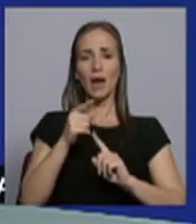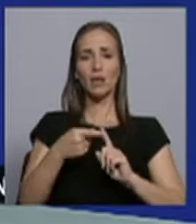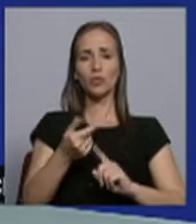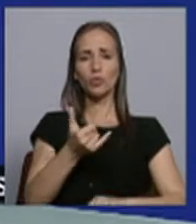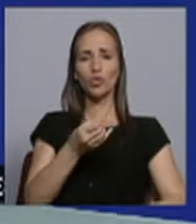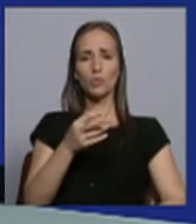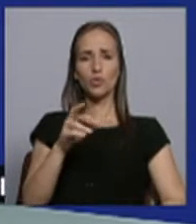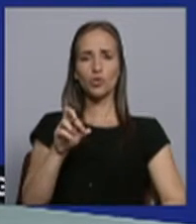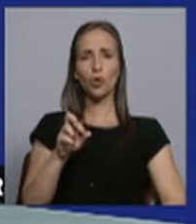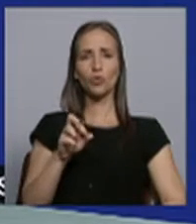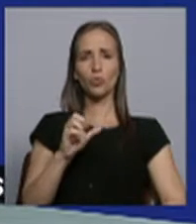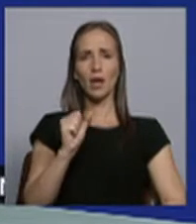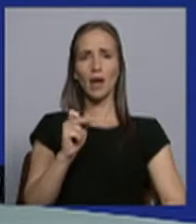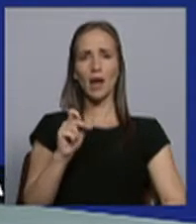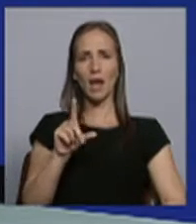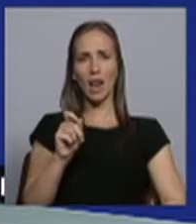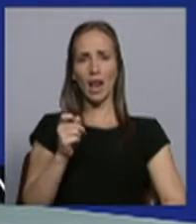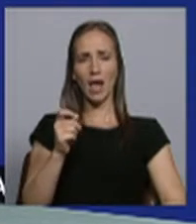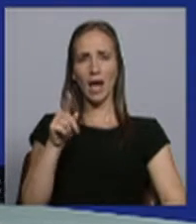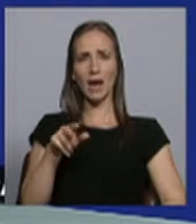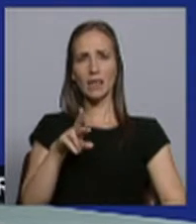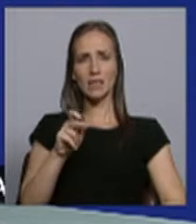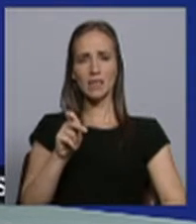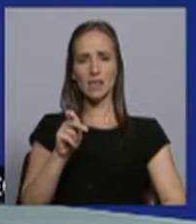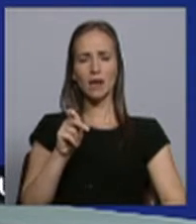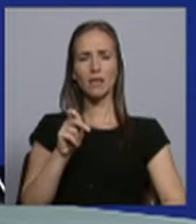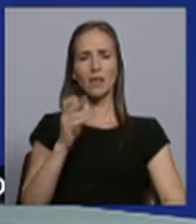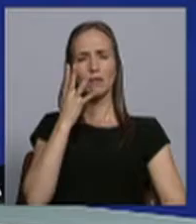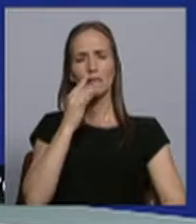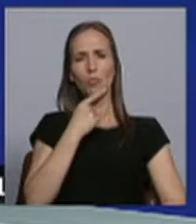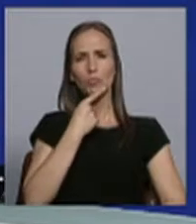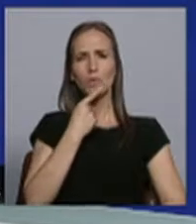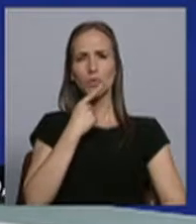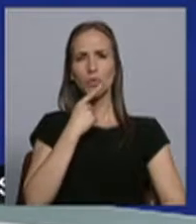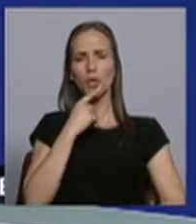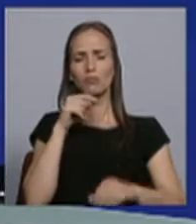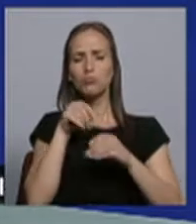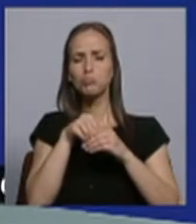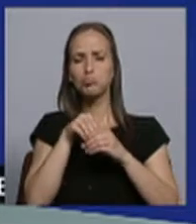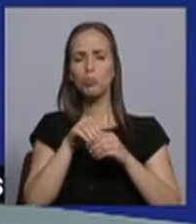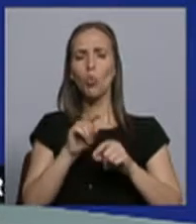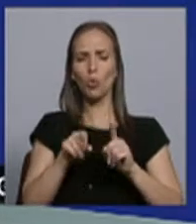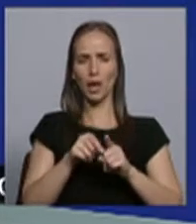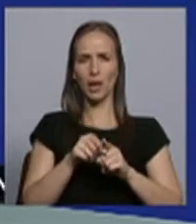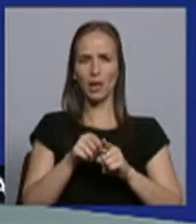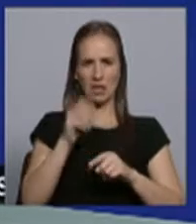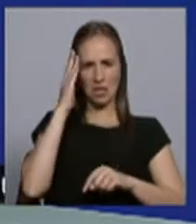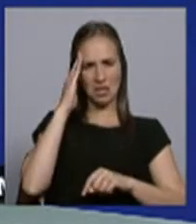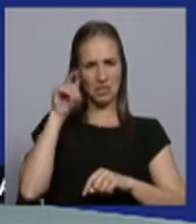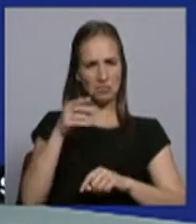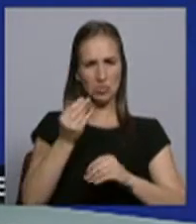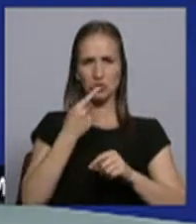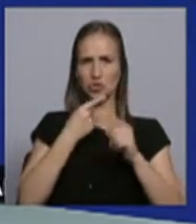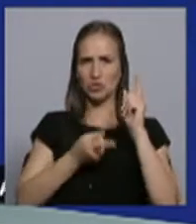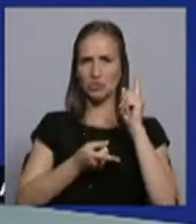galáxia que os astrónomos olharam para aquela galáxia e tentaram perceber a composição da mesma e acharam logo aquilo muito, muito estranho. O que é que isto